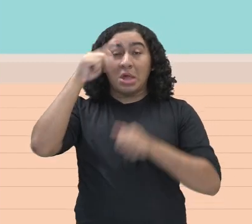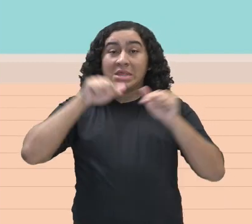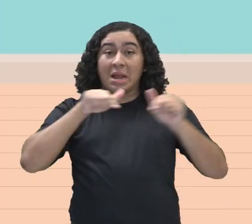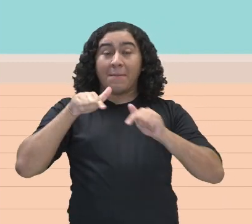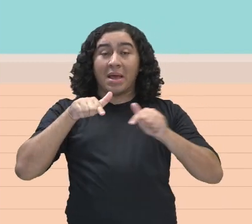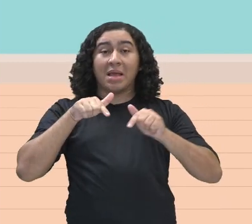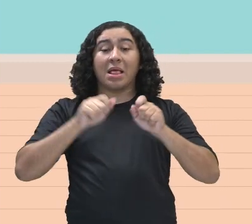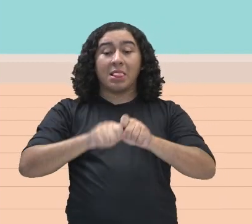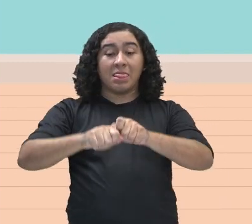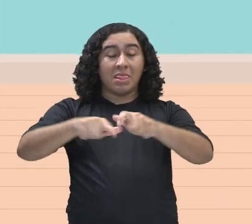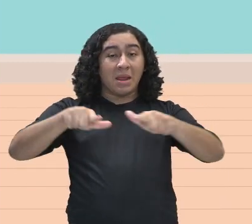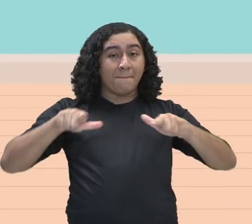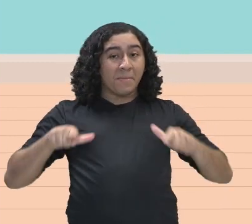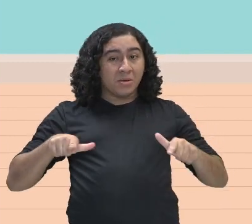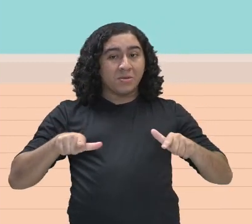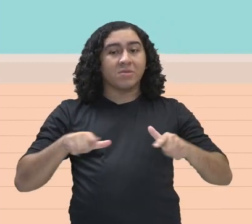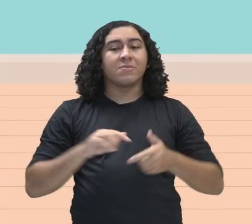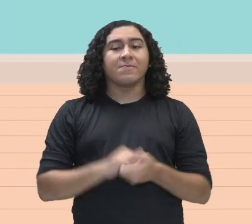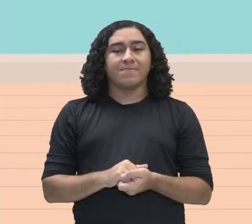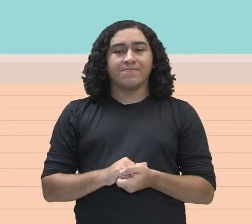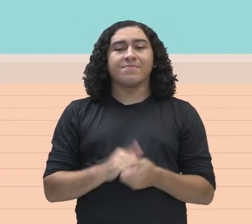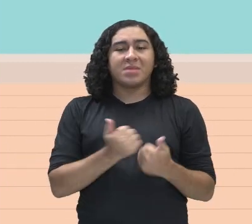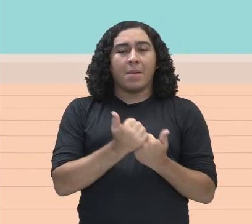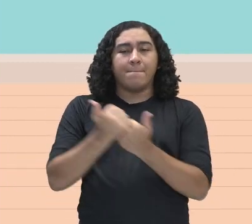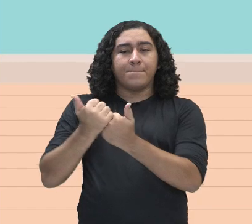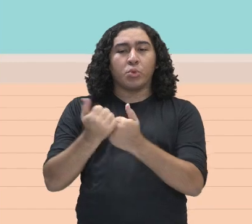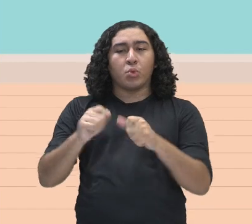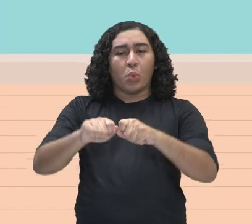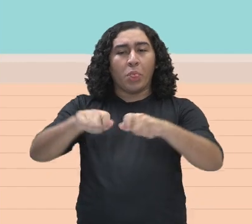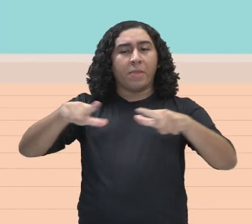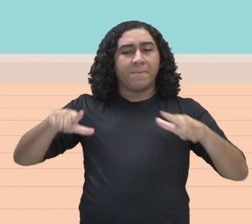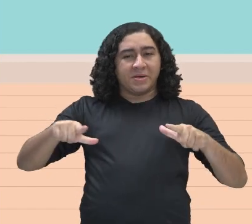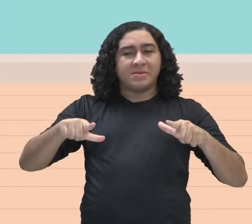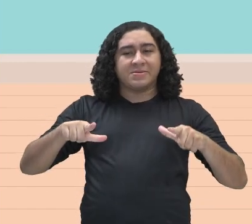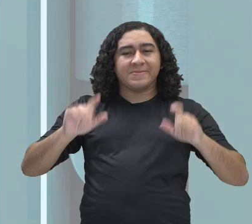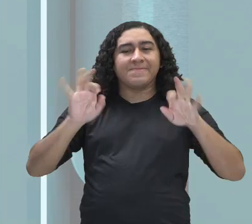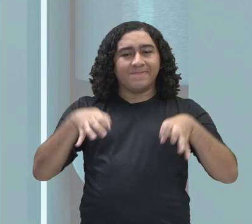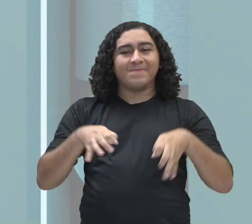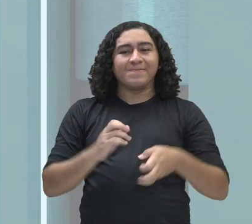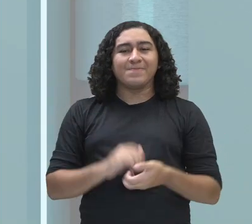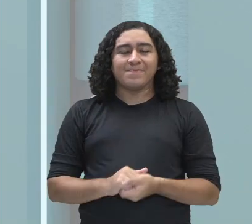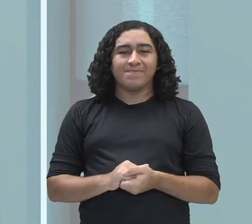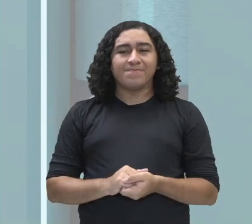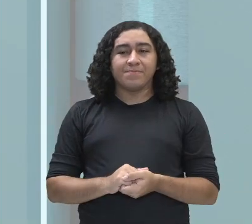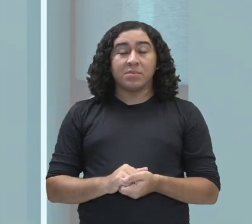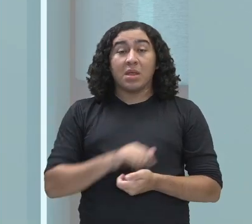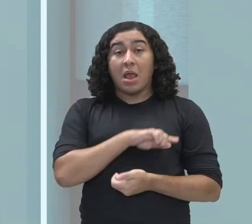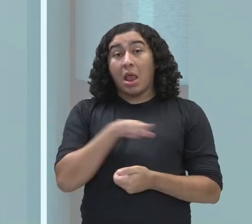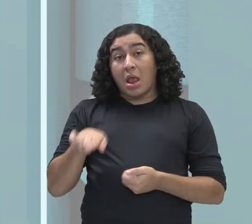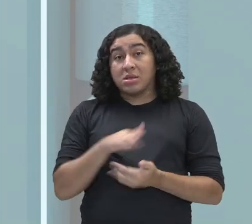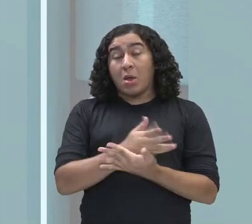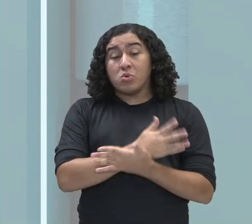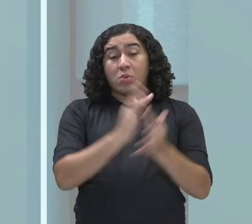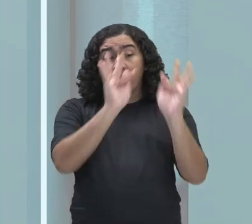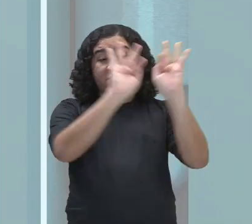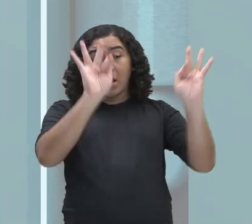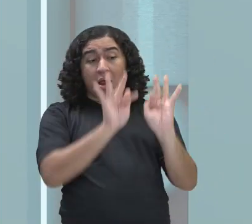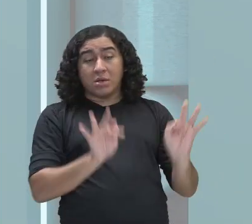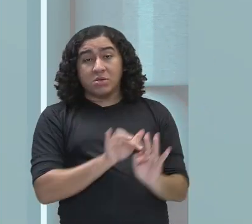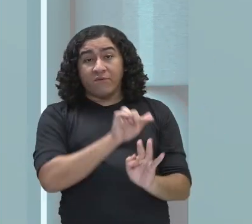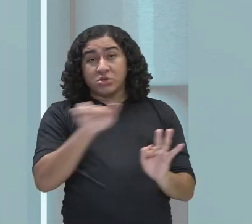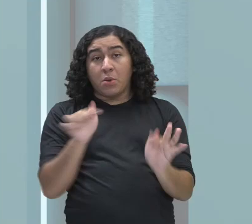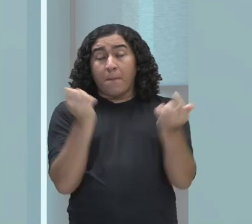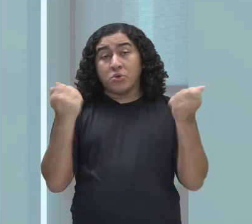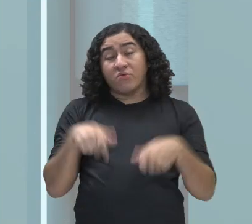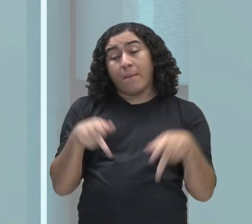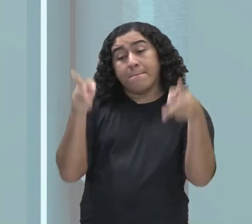Certo? São assistentes de limpeza. Alright? Então, essas foram algumas frases que vocês puderam observar